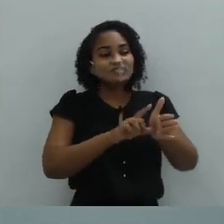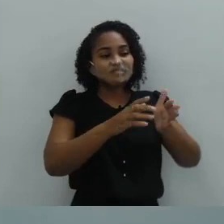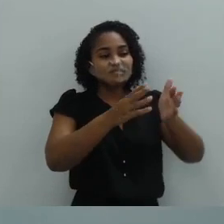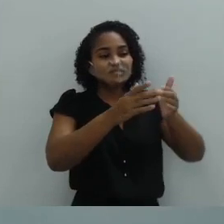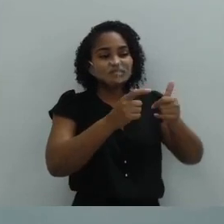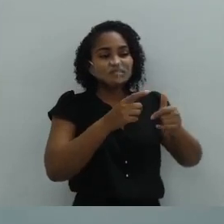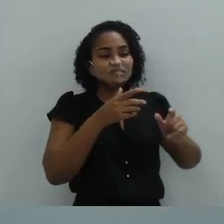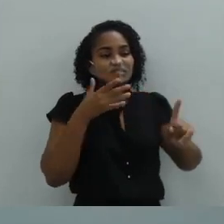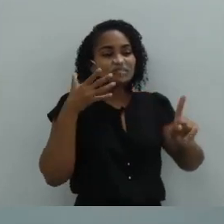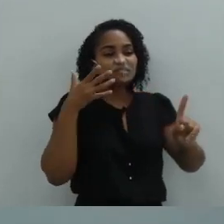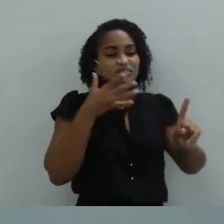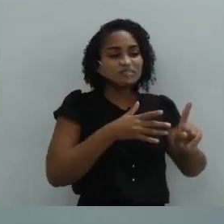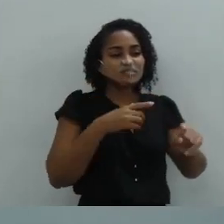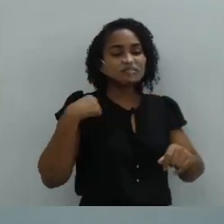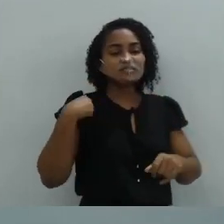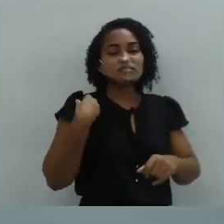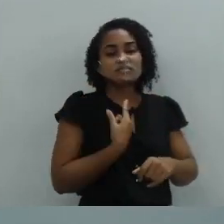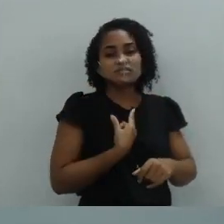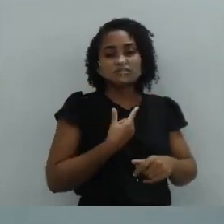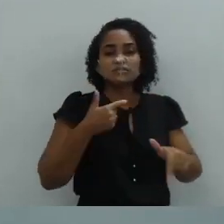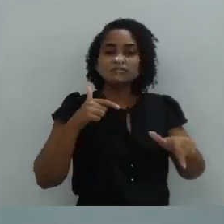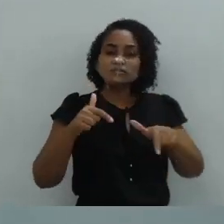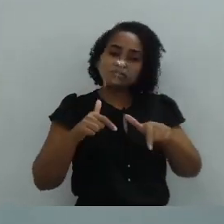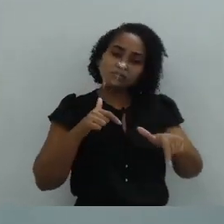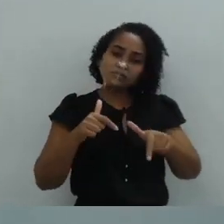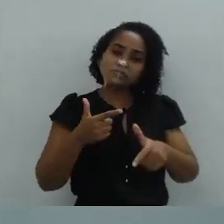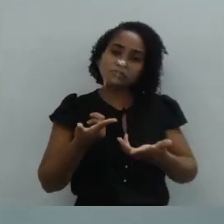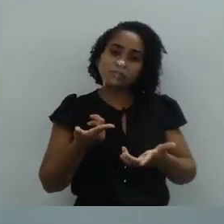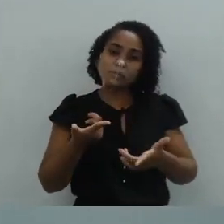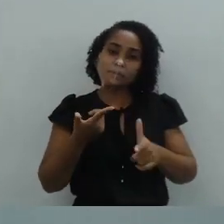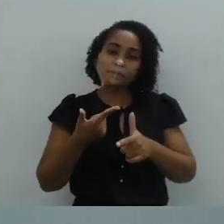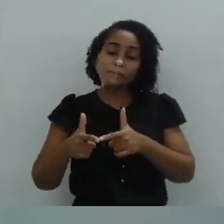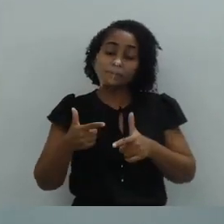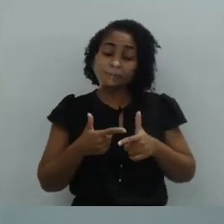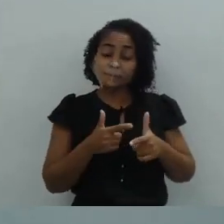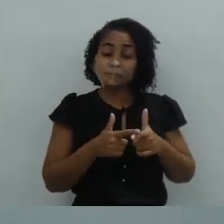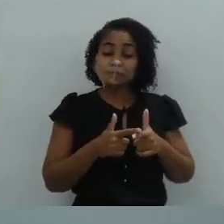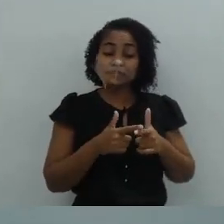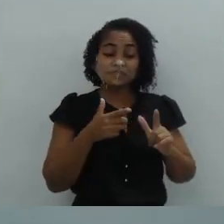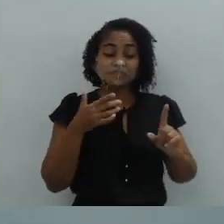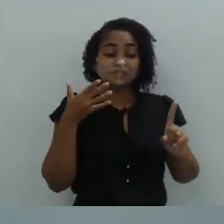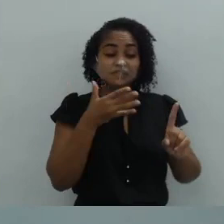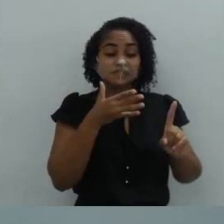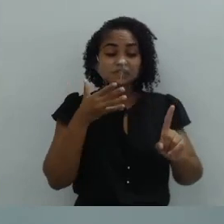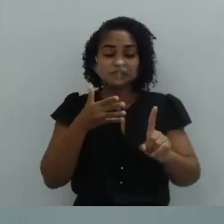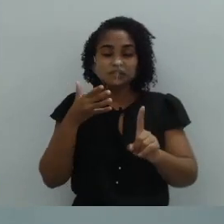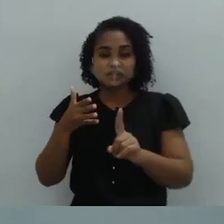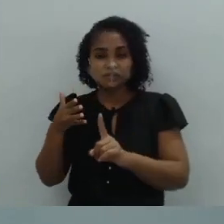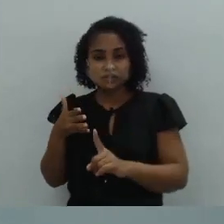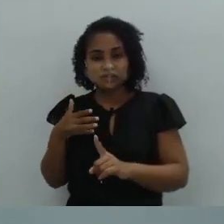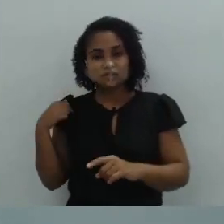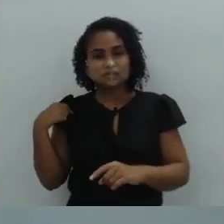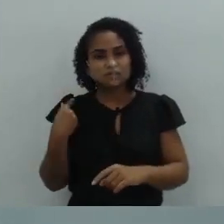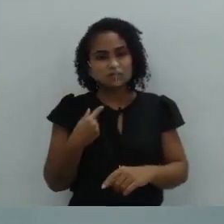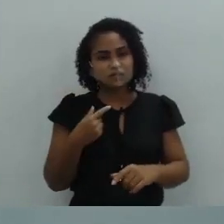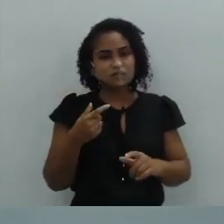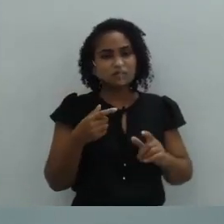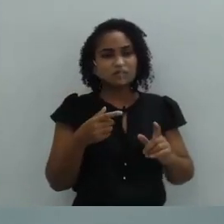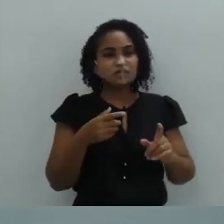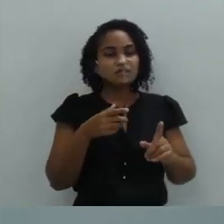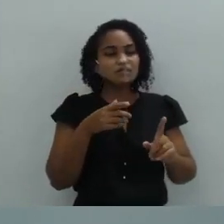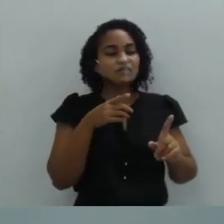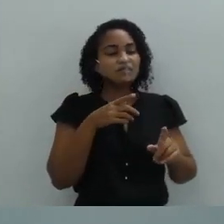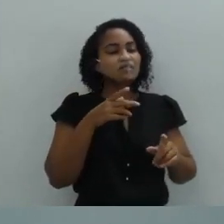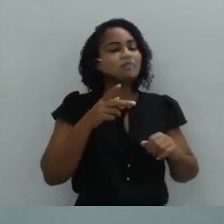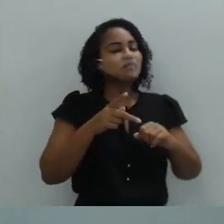diretamente ao prefeito, a gente vai precisar trabalhar com o pronome de tratamento. Lembra que a gente trabalha com o pronome de